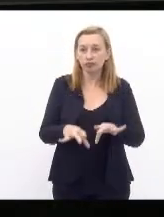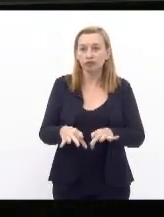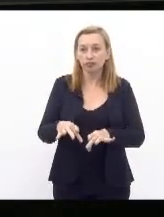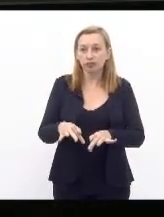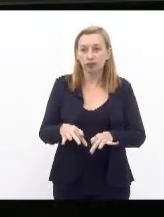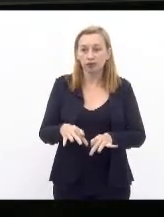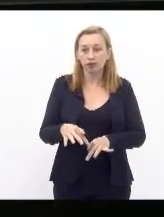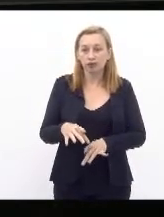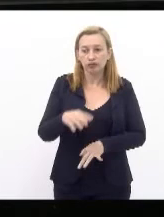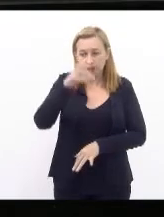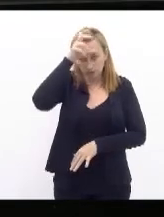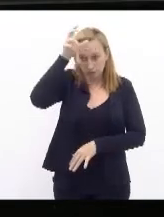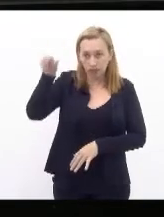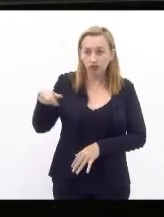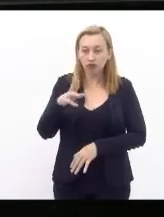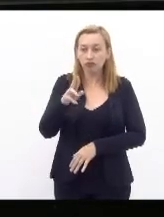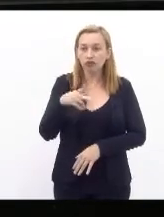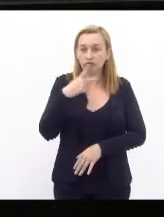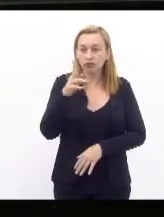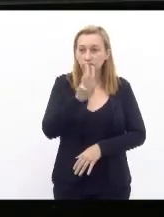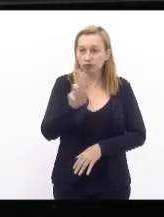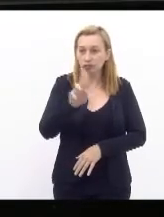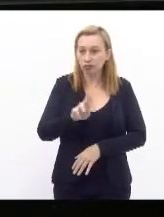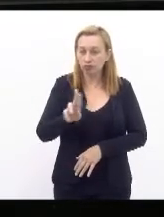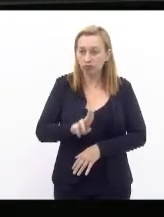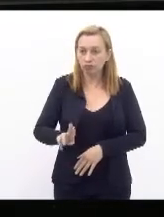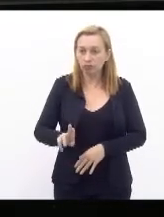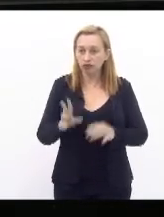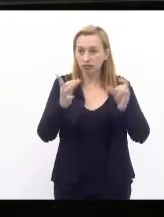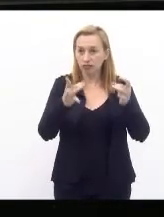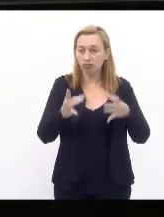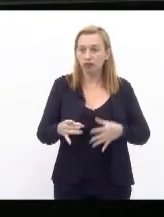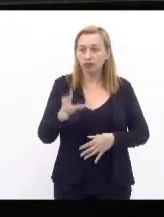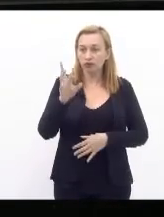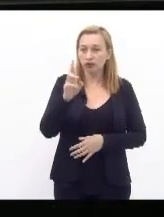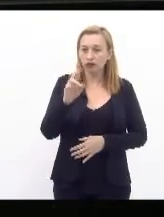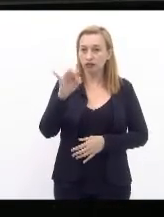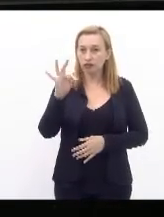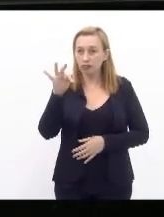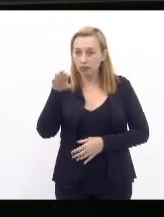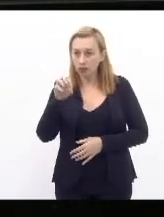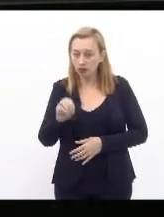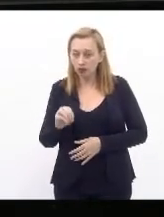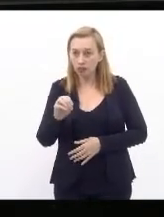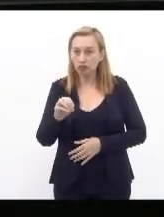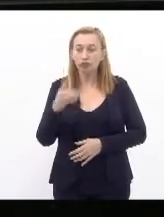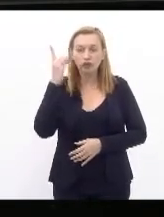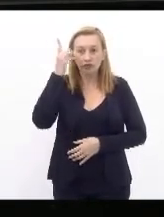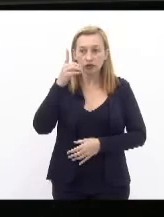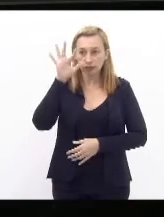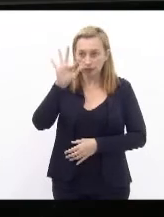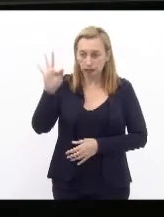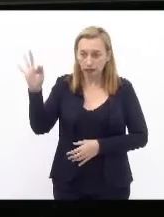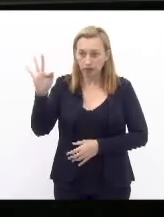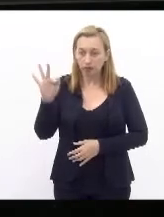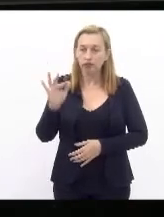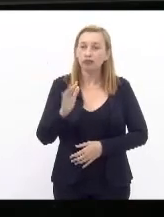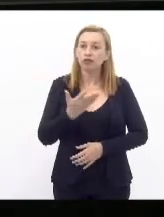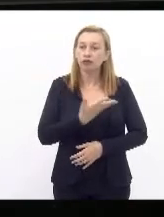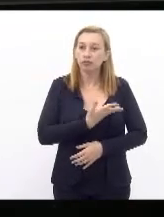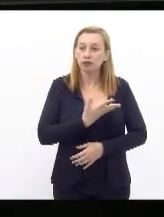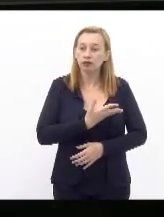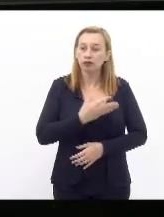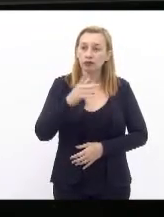Ju, falar o nome de cada um. Renildo Calheiros, deputado federal, a nossa